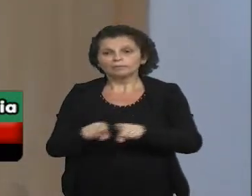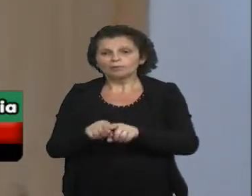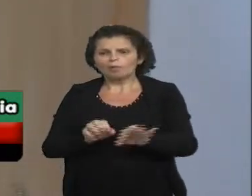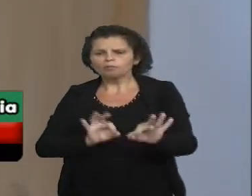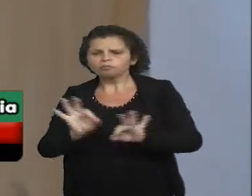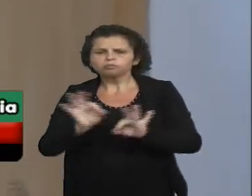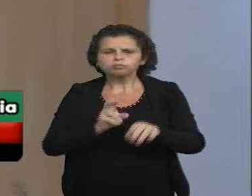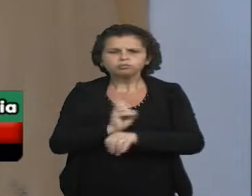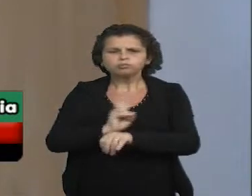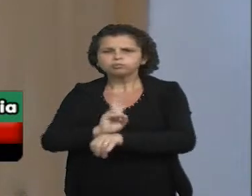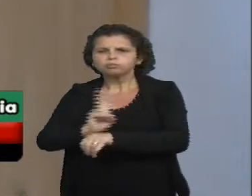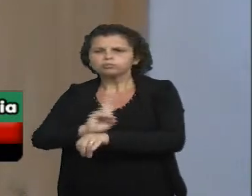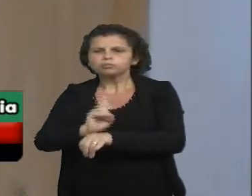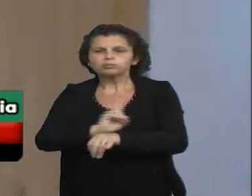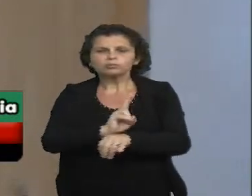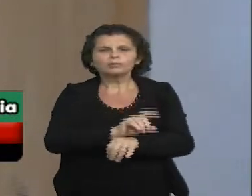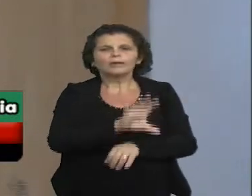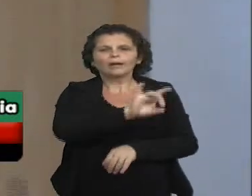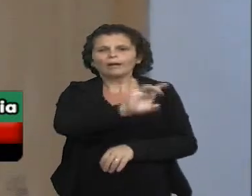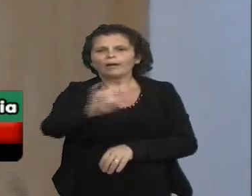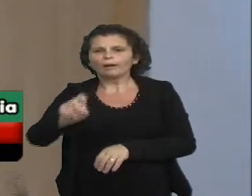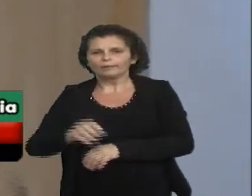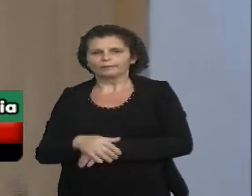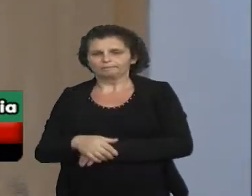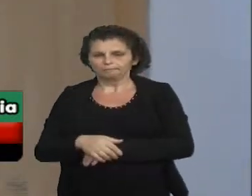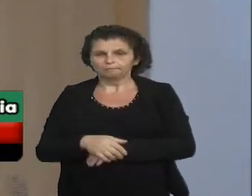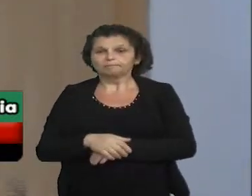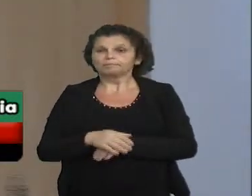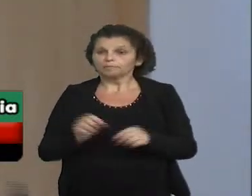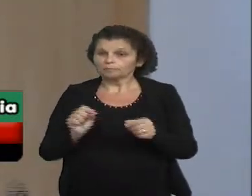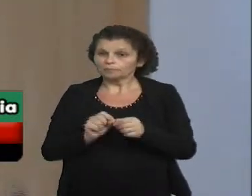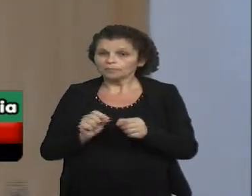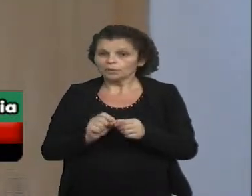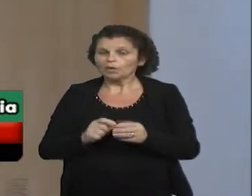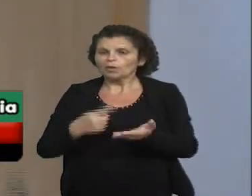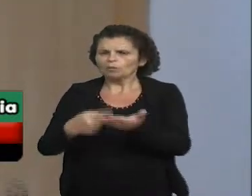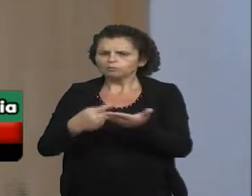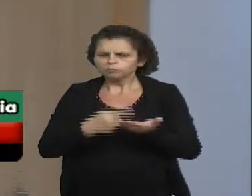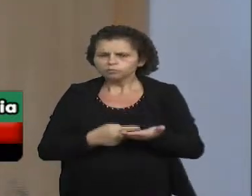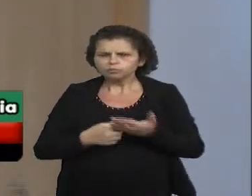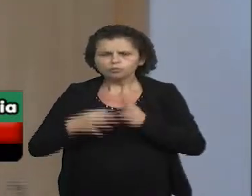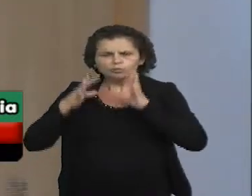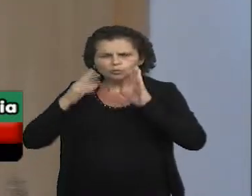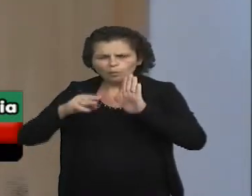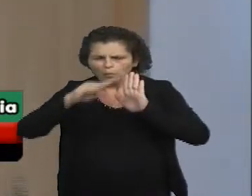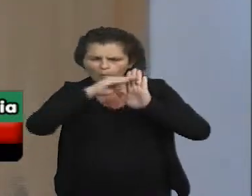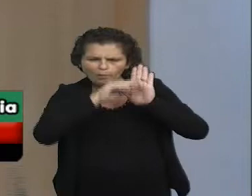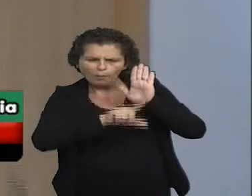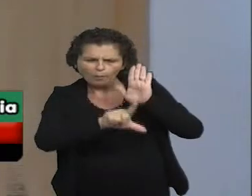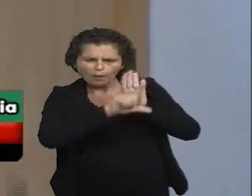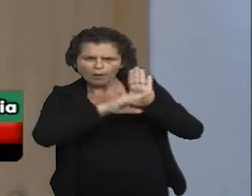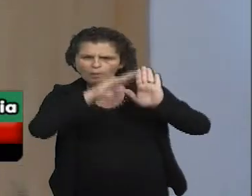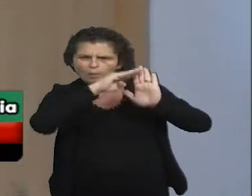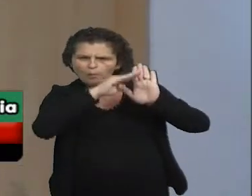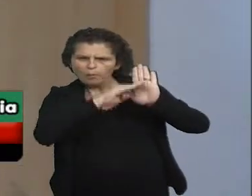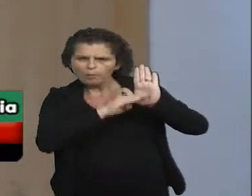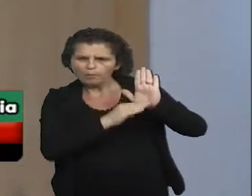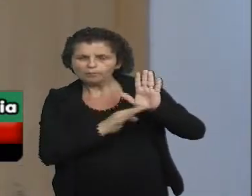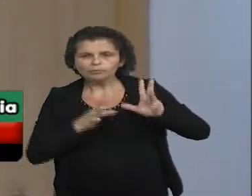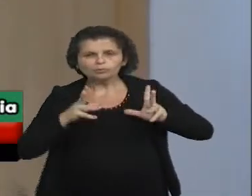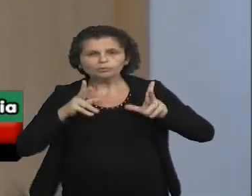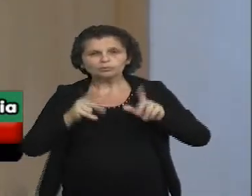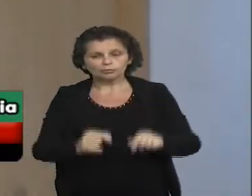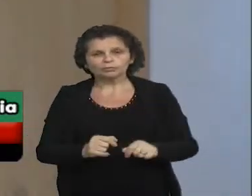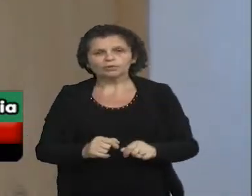a fiscalização de gestão de unidades terceirizadas, fazendo cumprir todas as legislações pertinentes aos